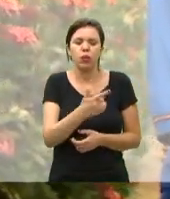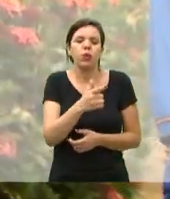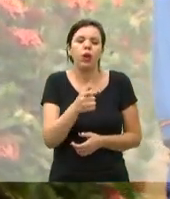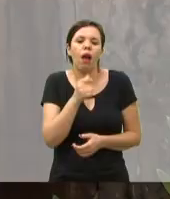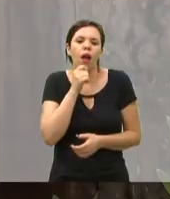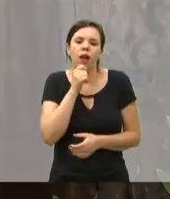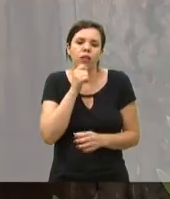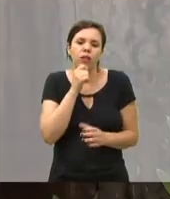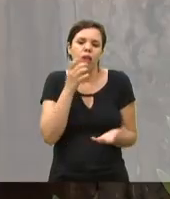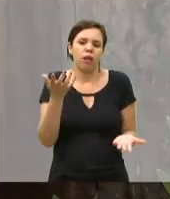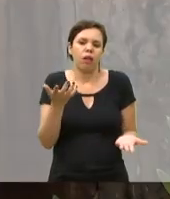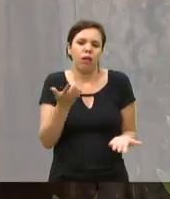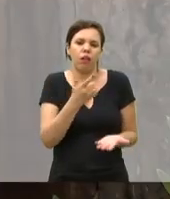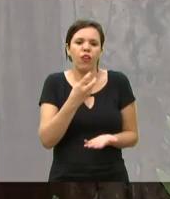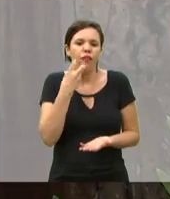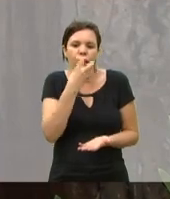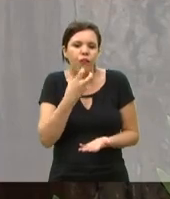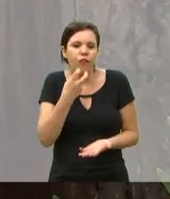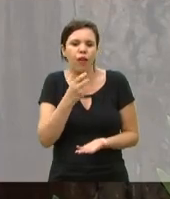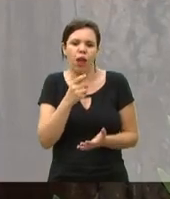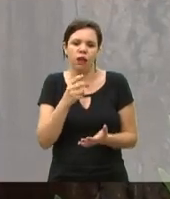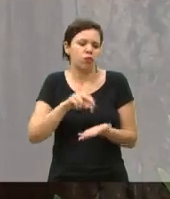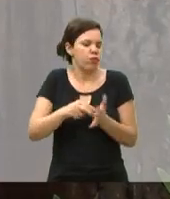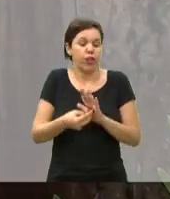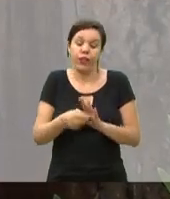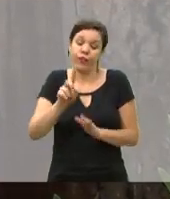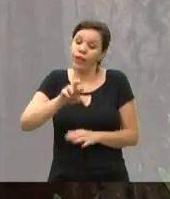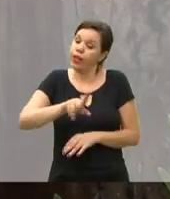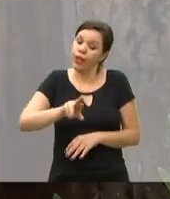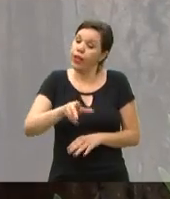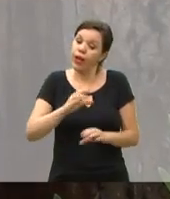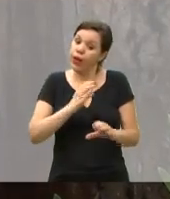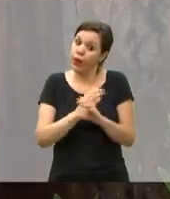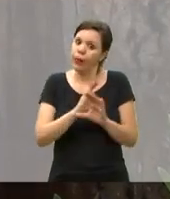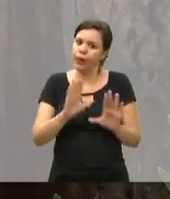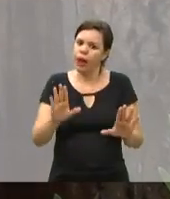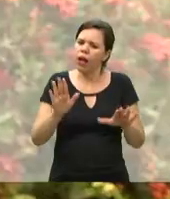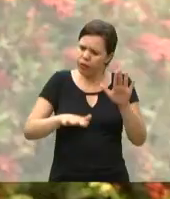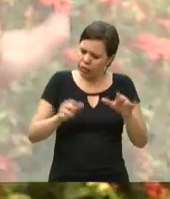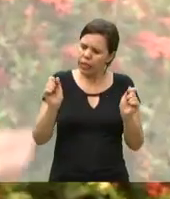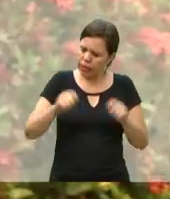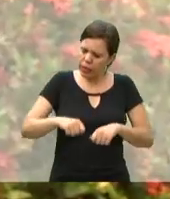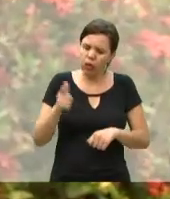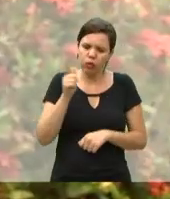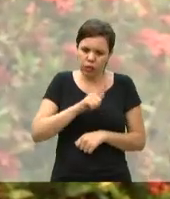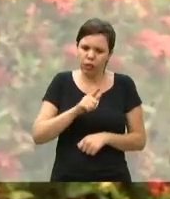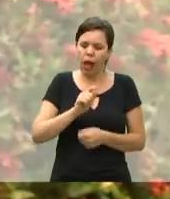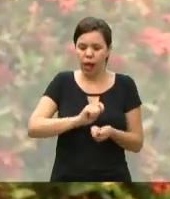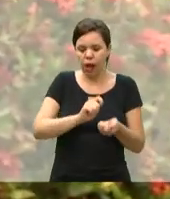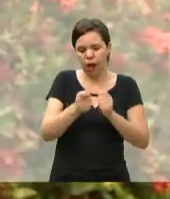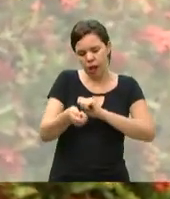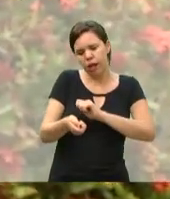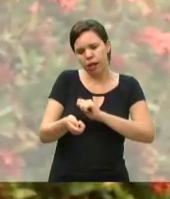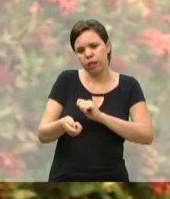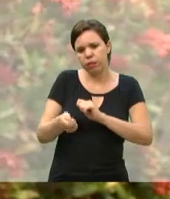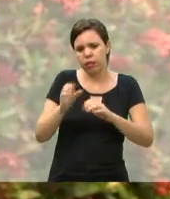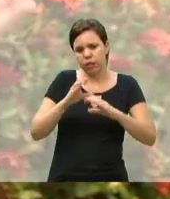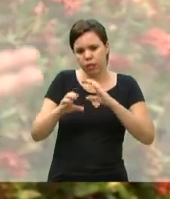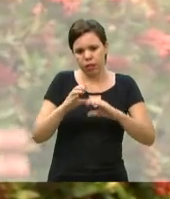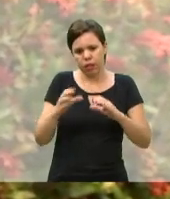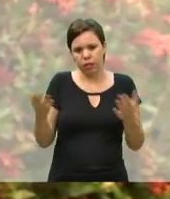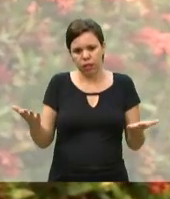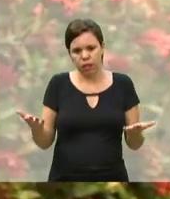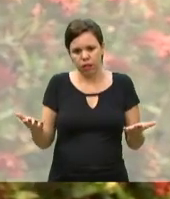não se comunica, é, né? Porque a comunicação, é o jeito que se manifesta. Isso, se manifesta, e né? Os recursos também para comunicação hoje